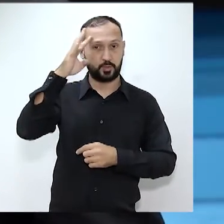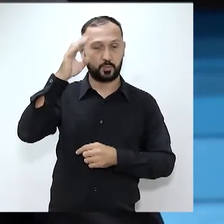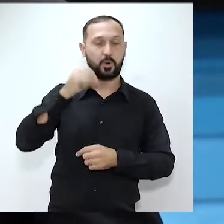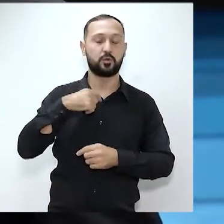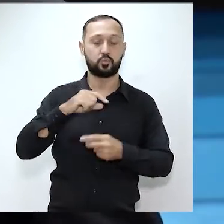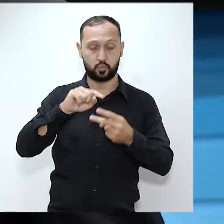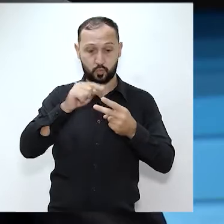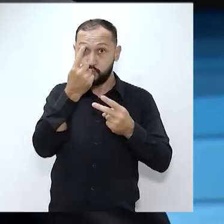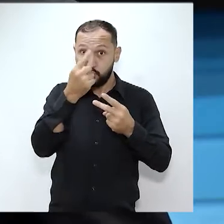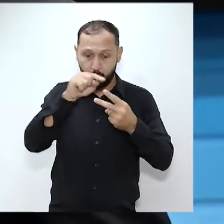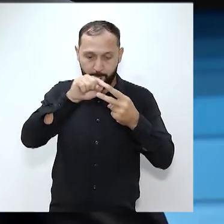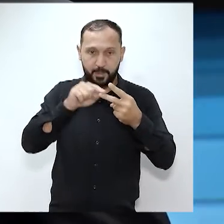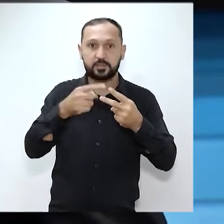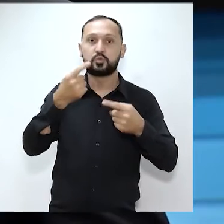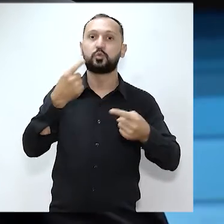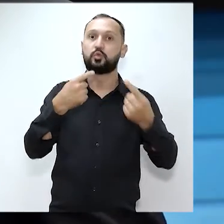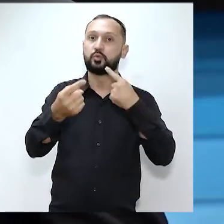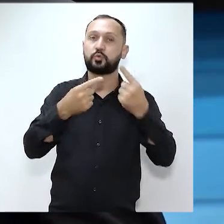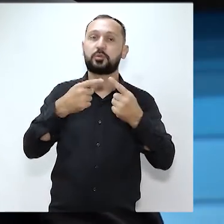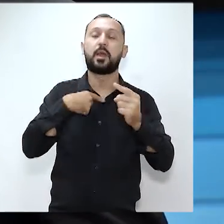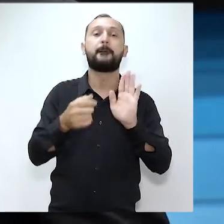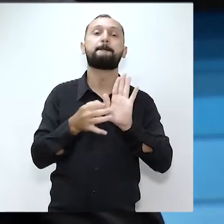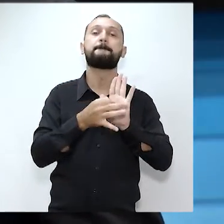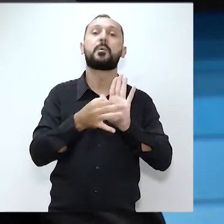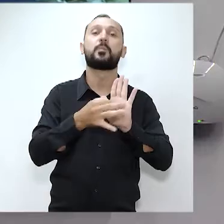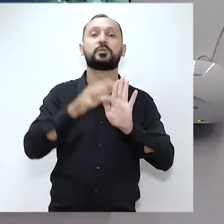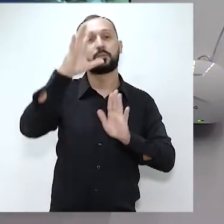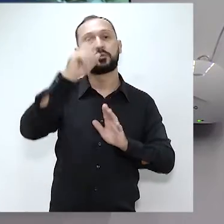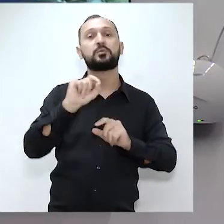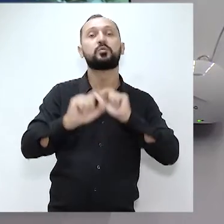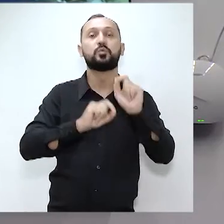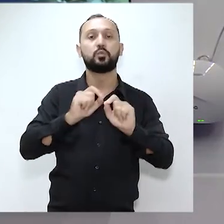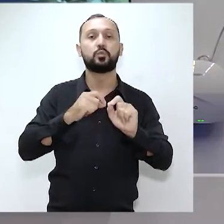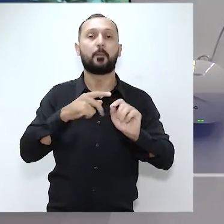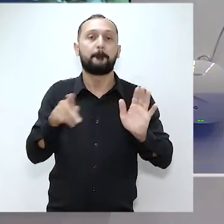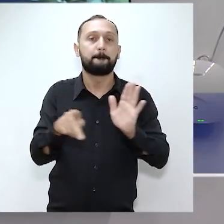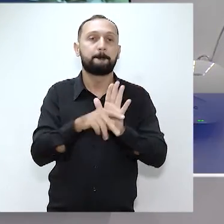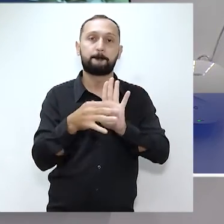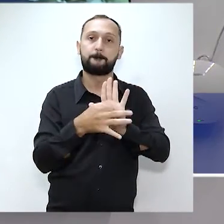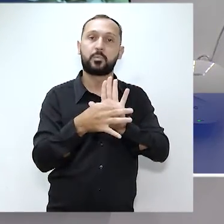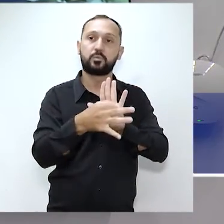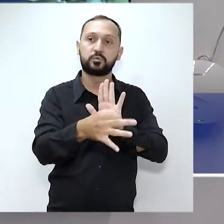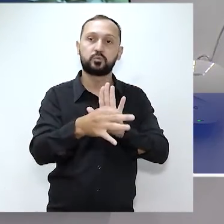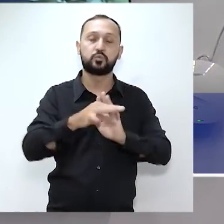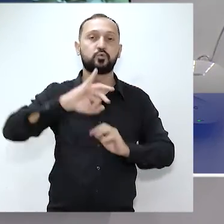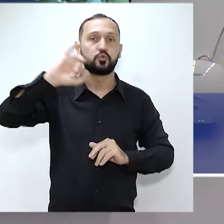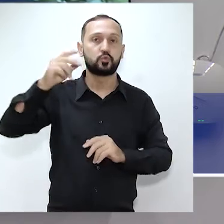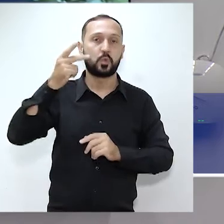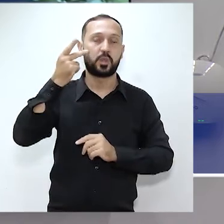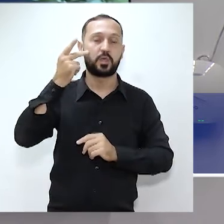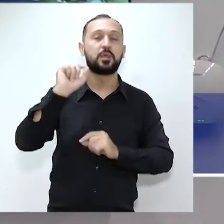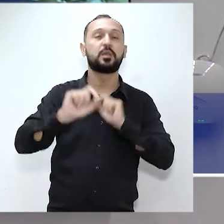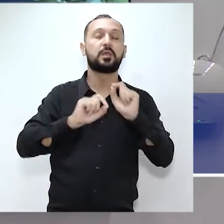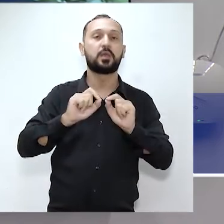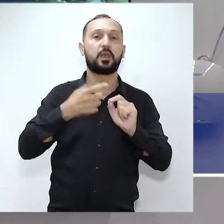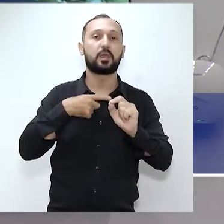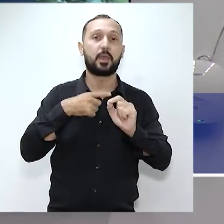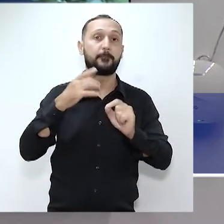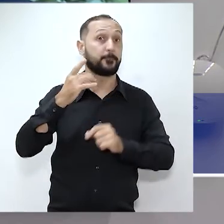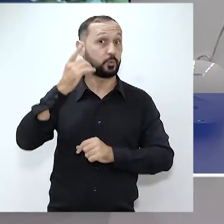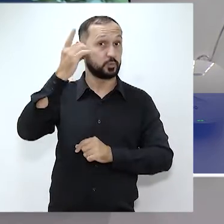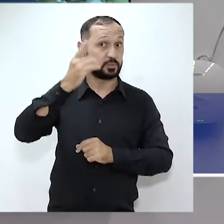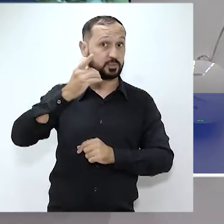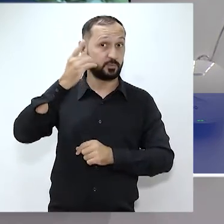segunda discussão e votação. Trata-se de proposta de resolução do deputado João Henrique, que prevê encaminhar aos